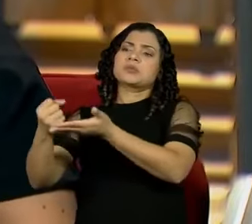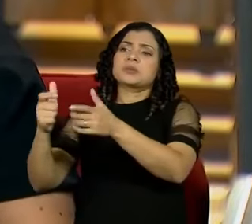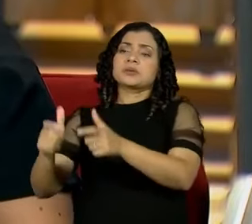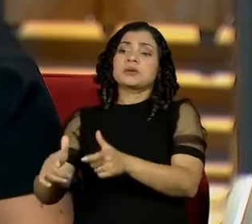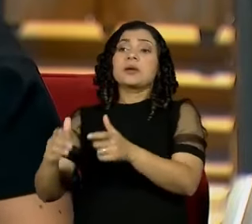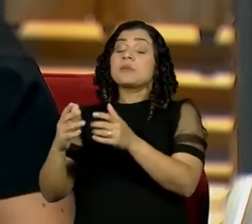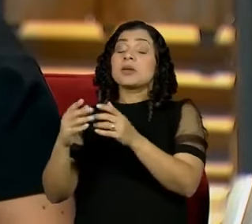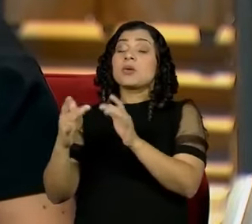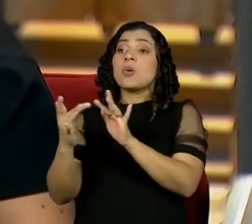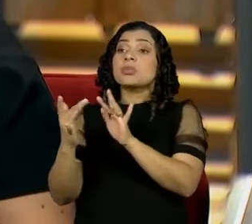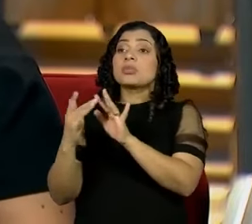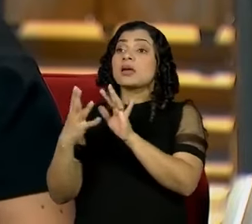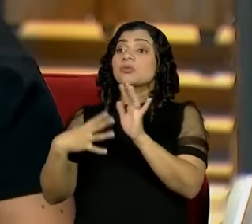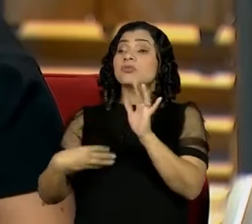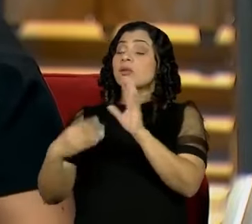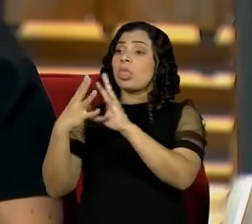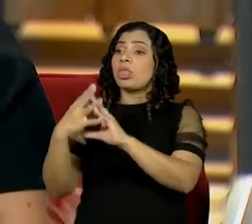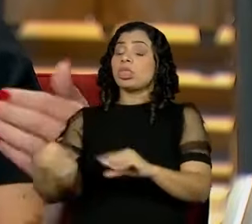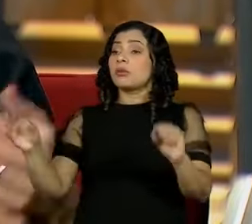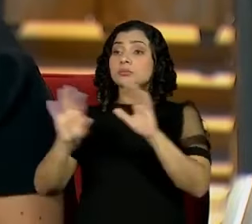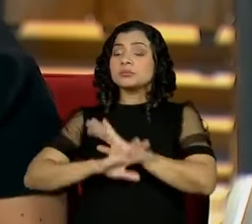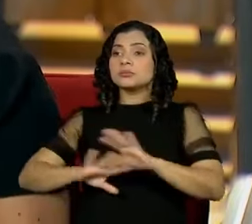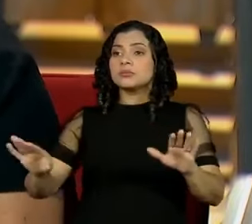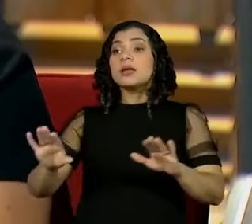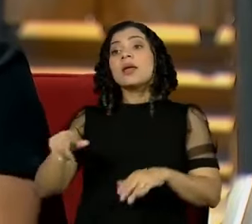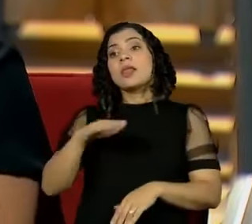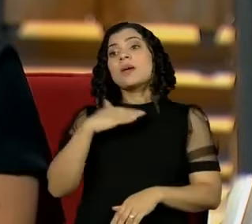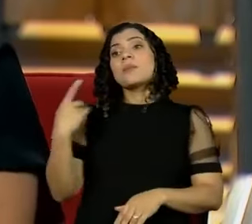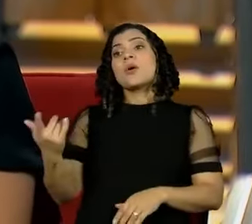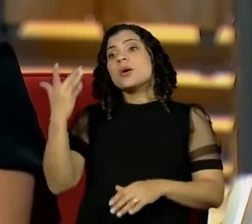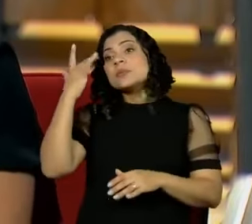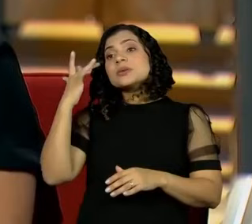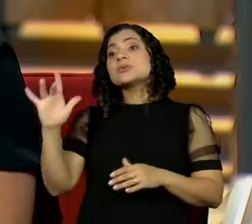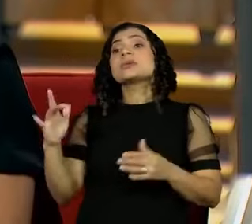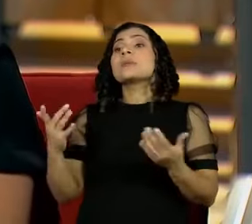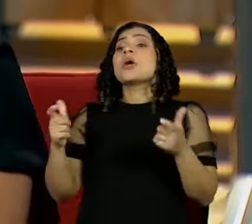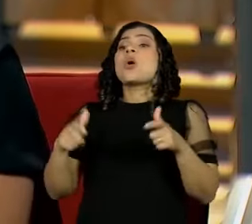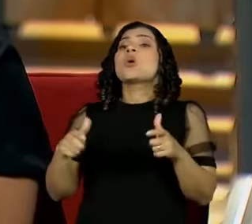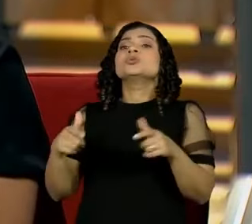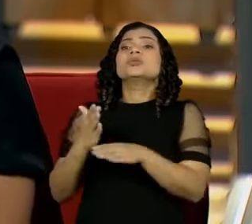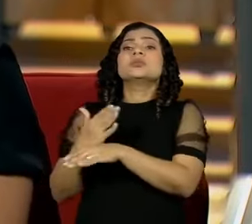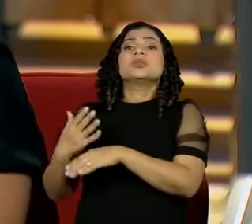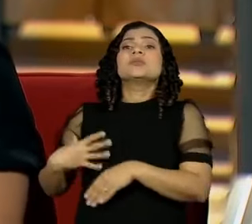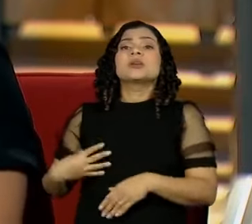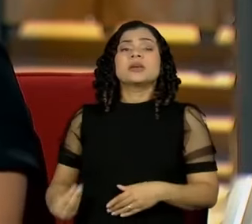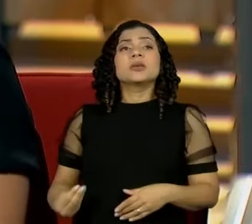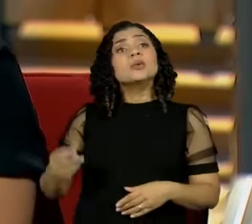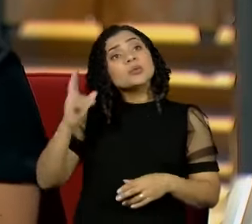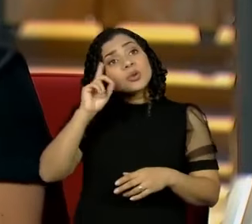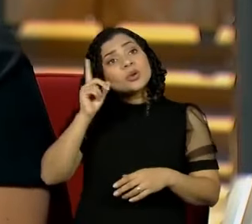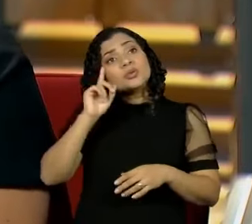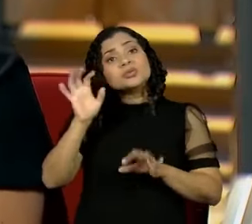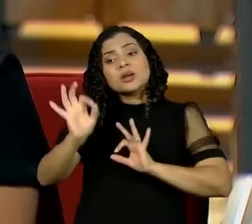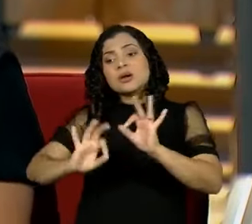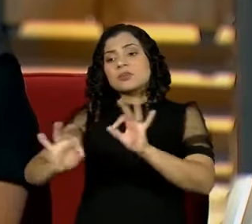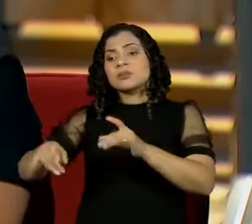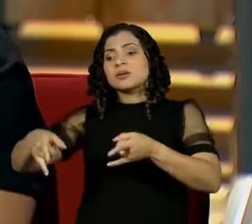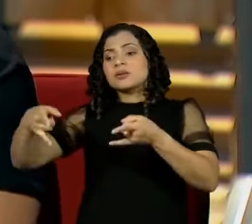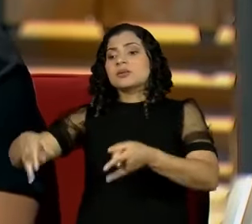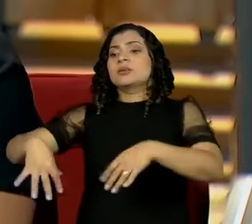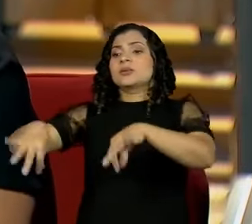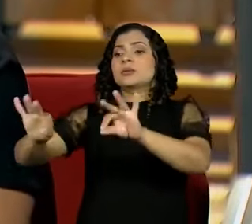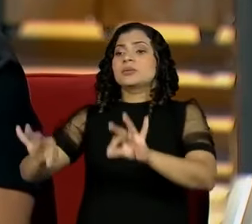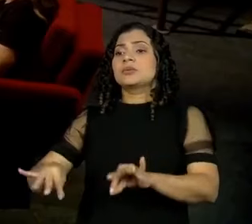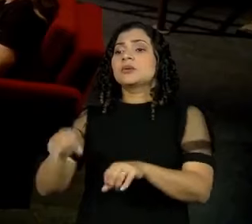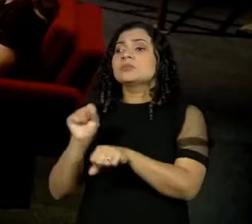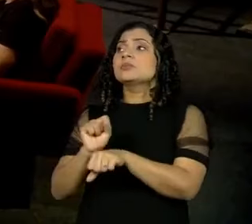contato e o endereço desse filho e ela morre sem saber onde esse filho tava e todos os dias arrumando a cama desse filho esperando esse filho